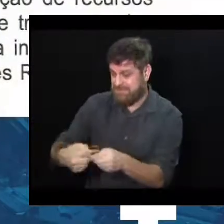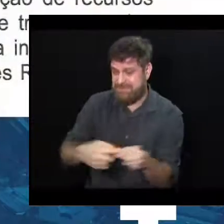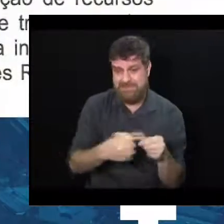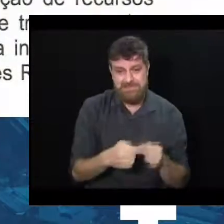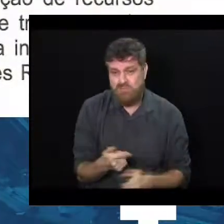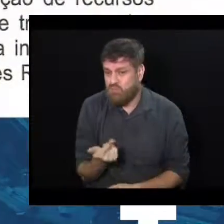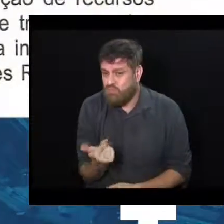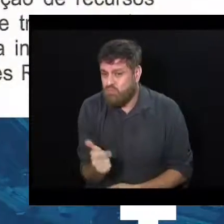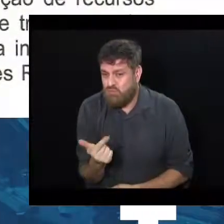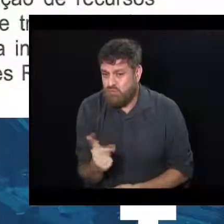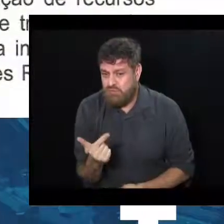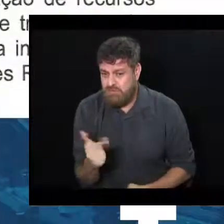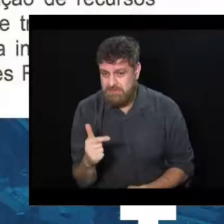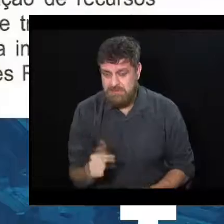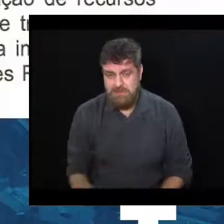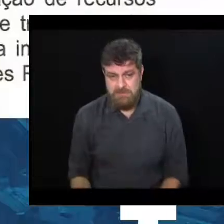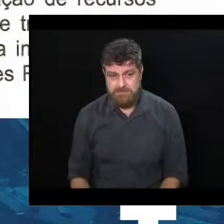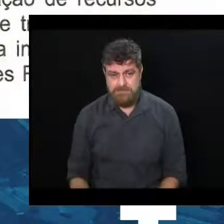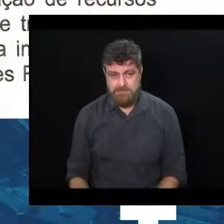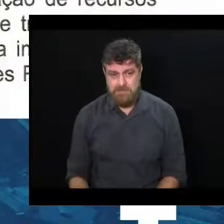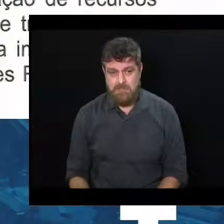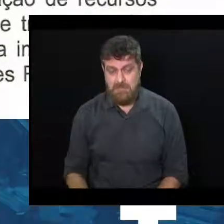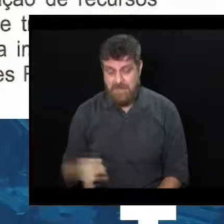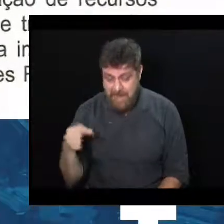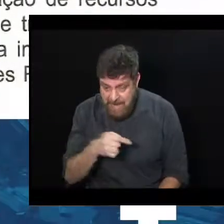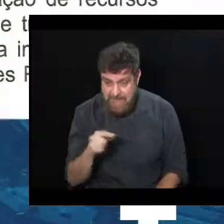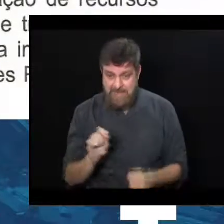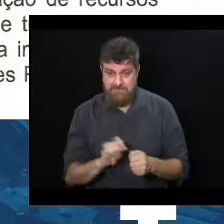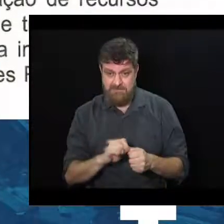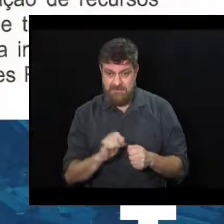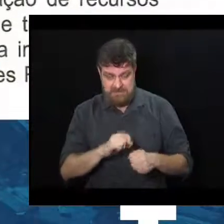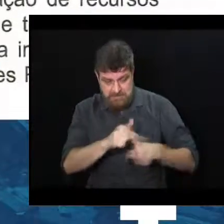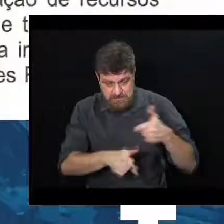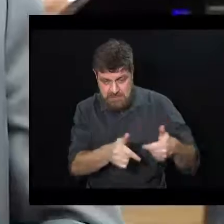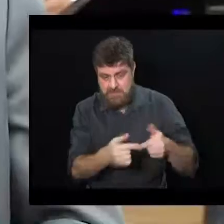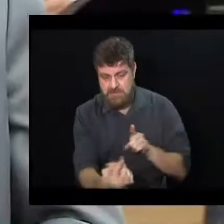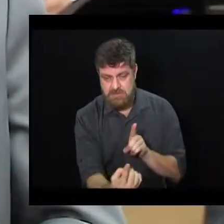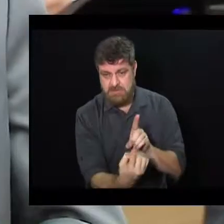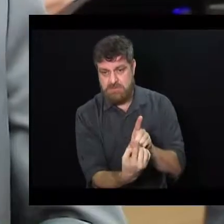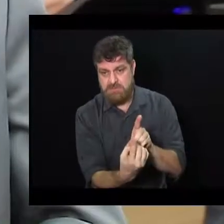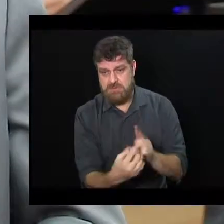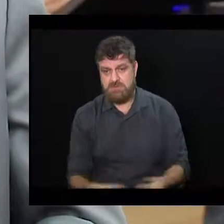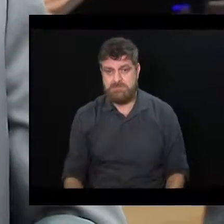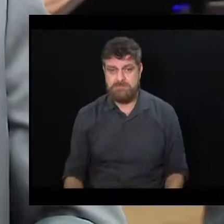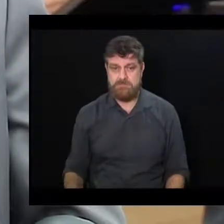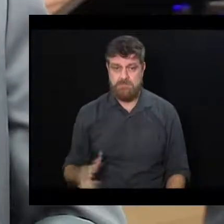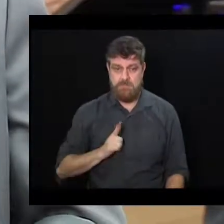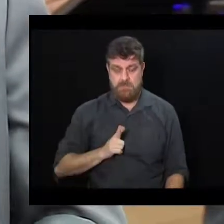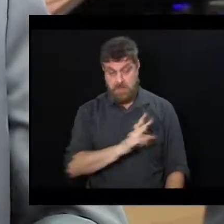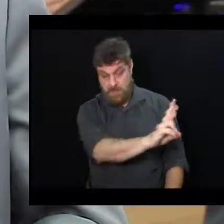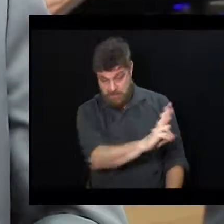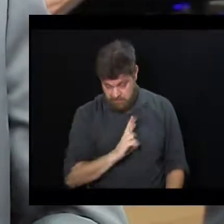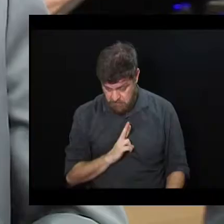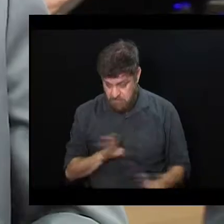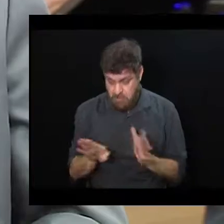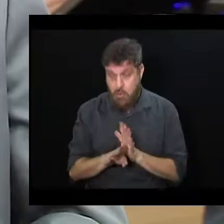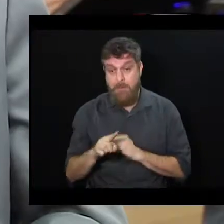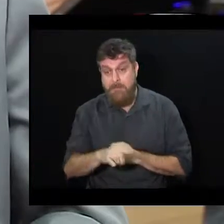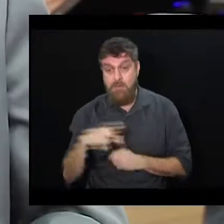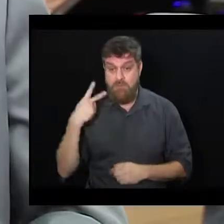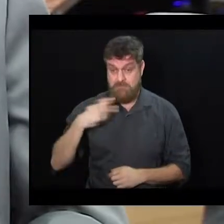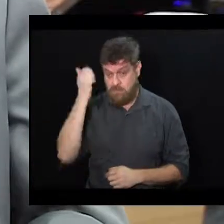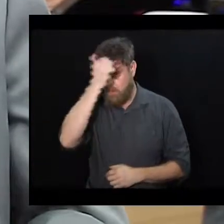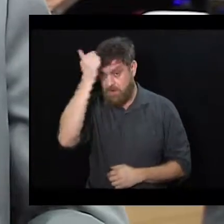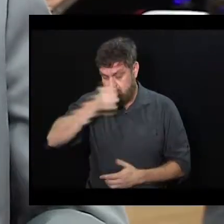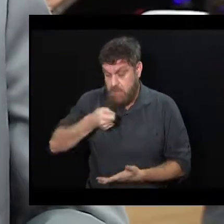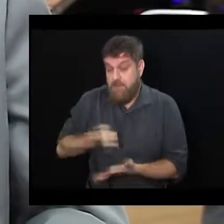onde existem divisões regionais que prestam esse serviço de atendimento. Apesar da resposta, Ailton da Farmácia